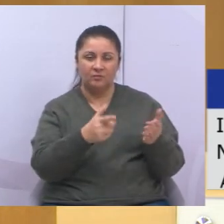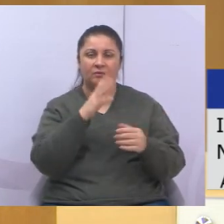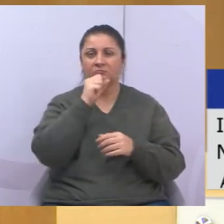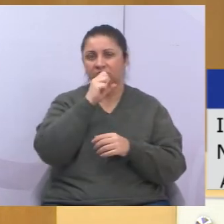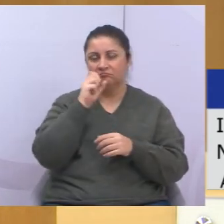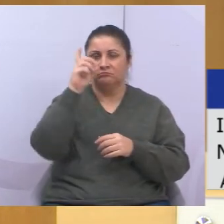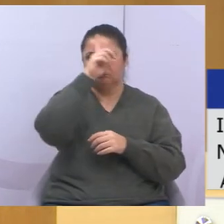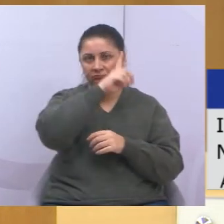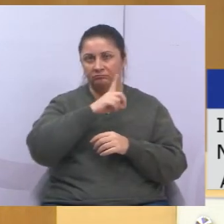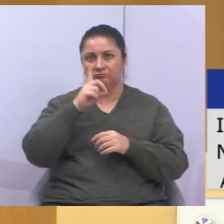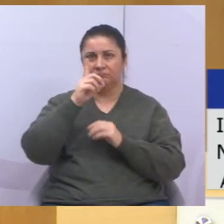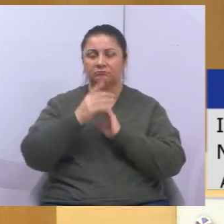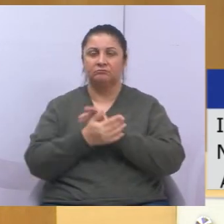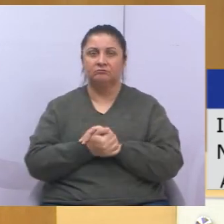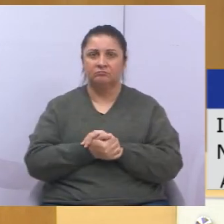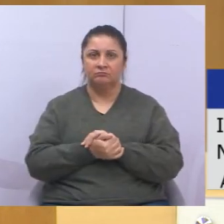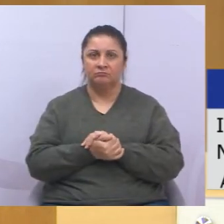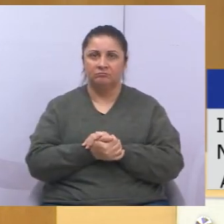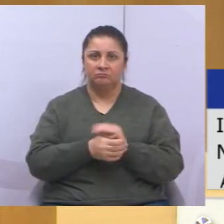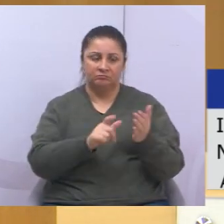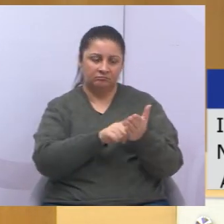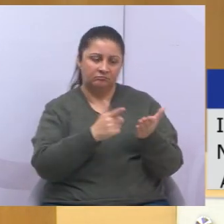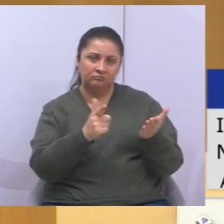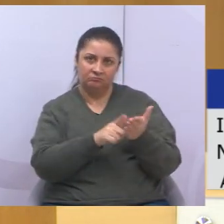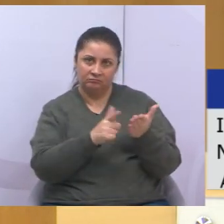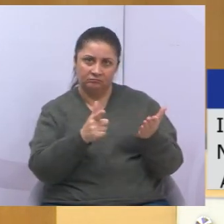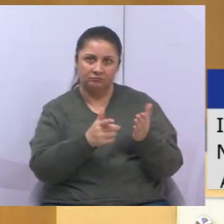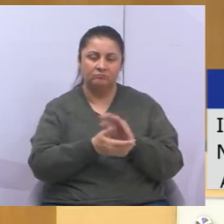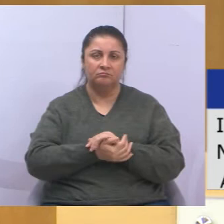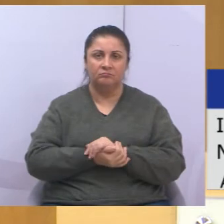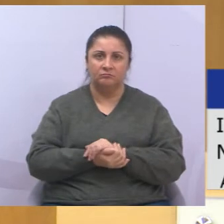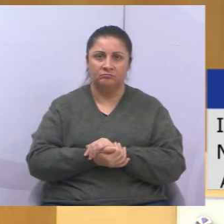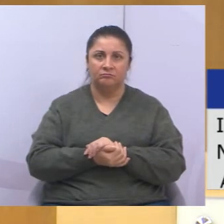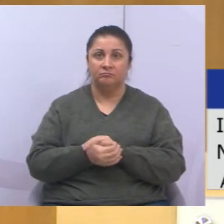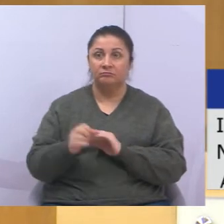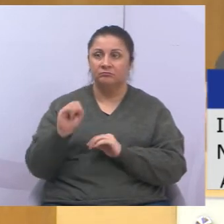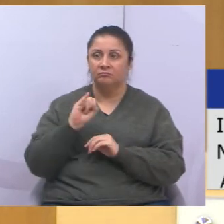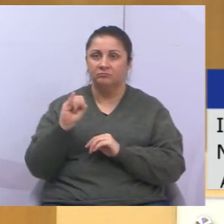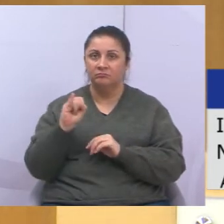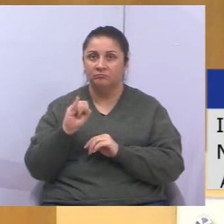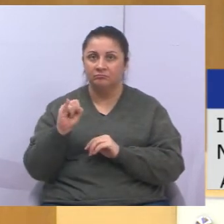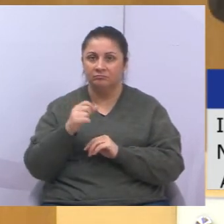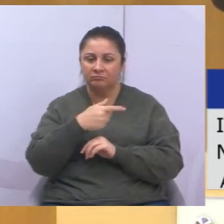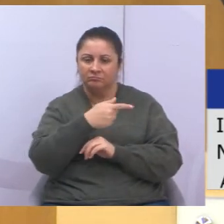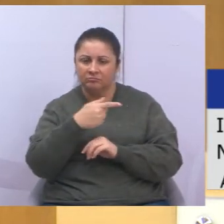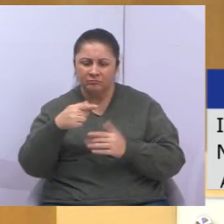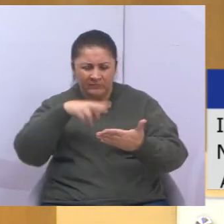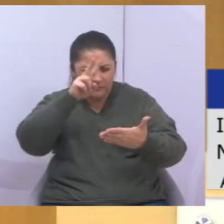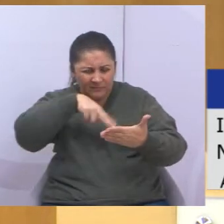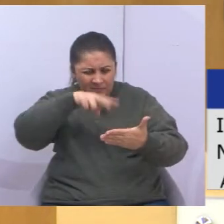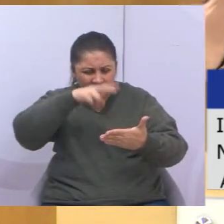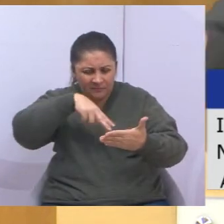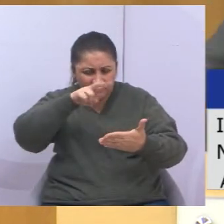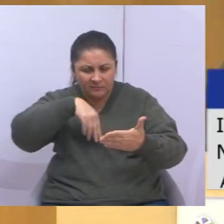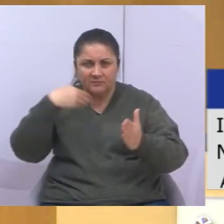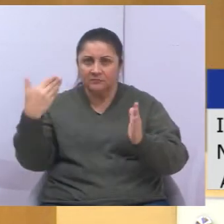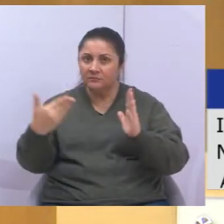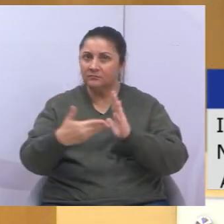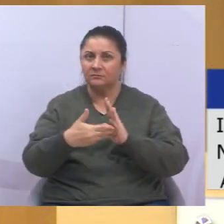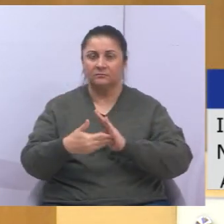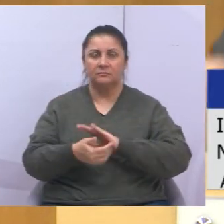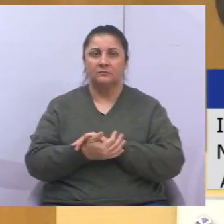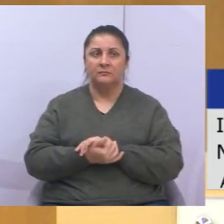era sábado e domingo, a Folha, Estadão em especial. E o meu irmão, durante a semana, ele lia todos aqueles